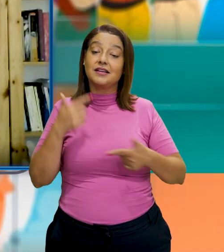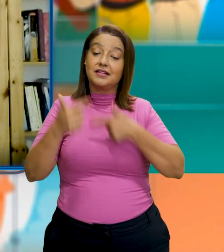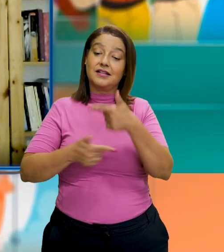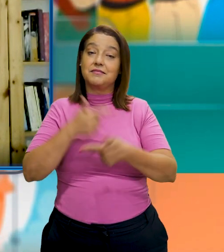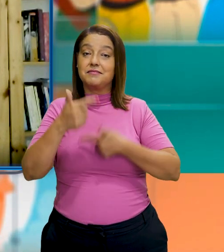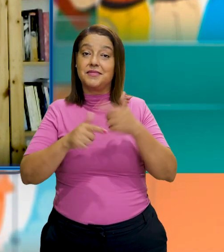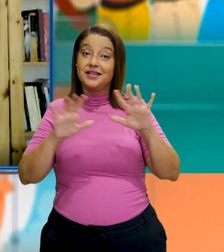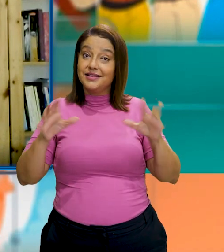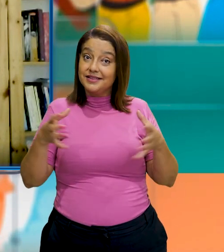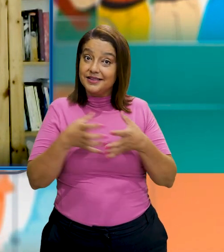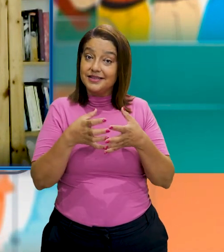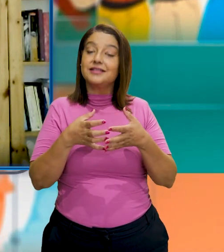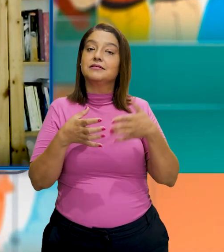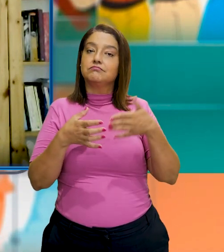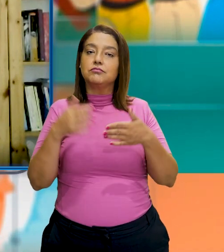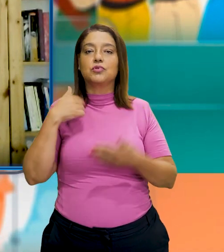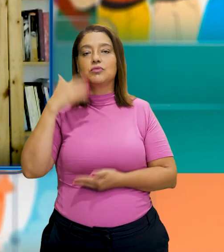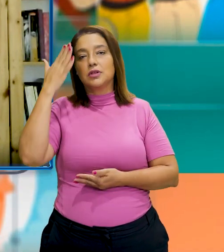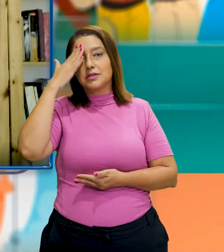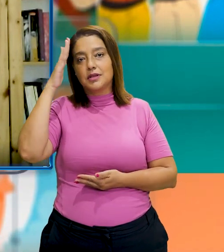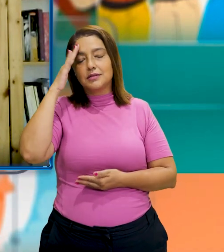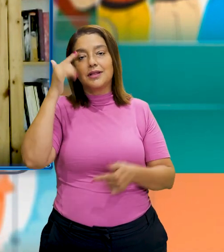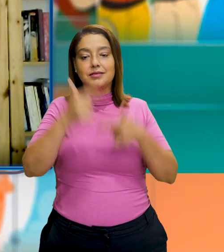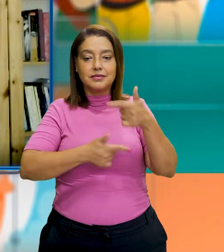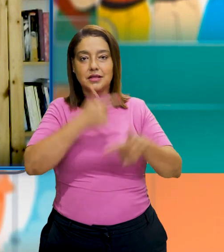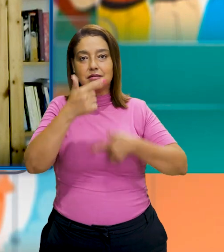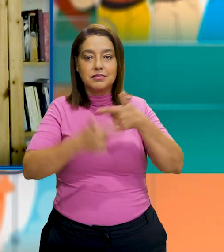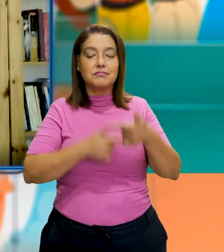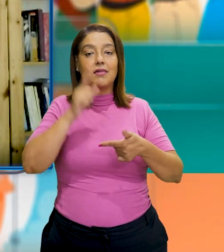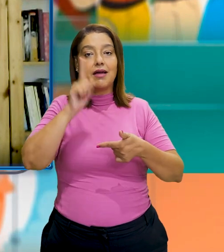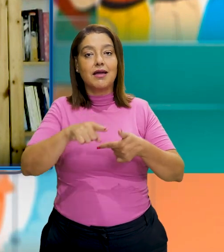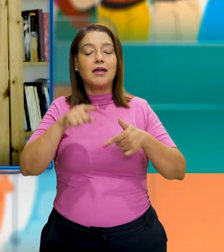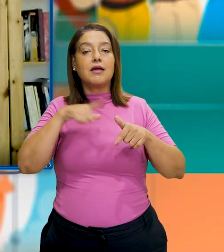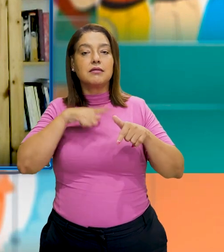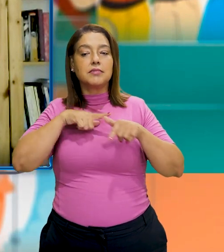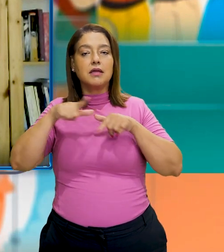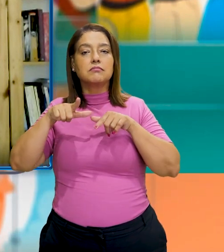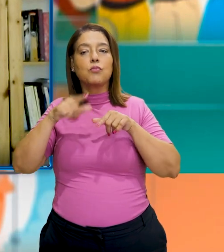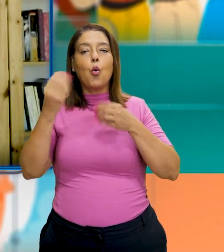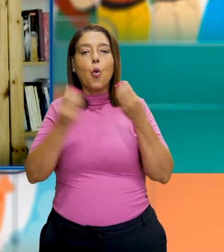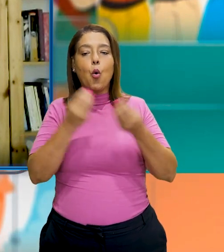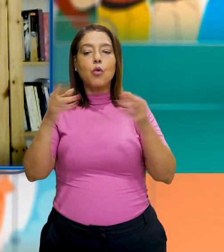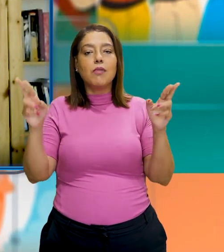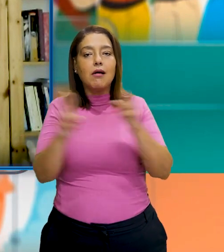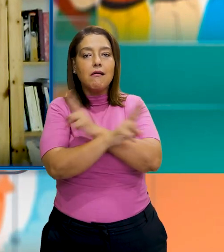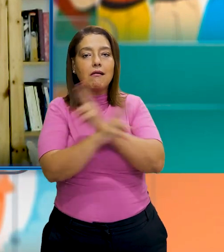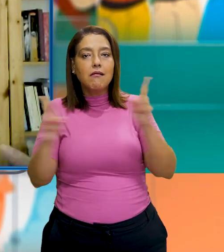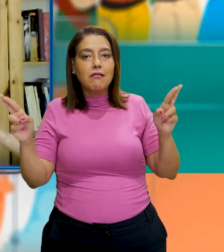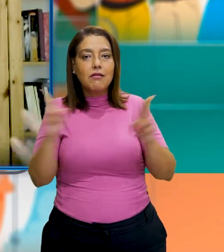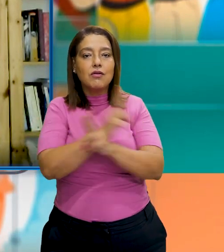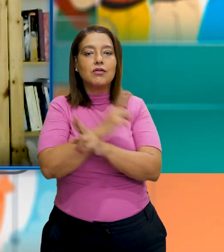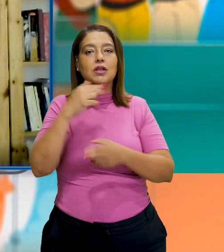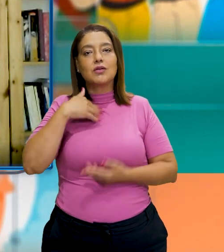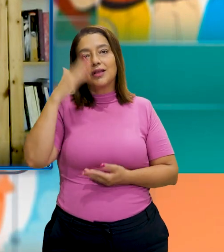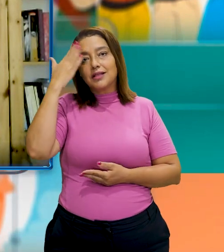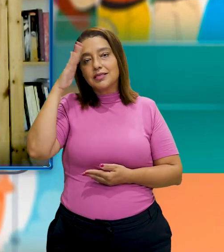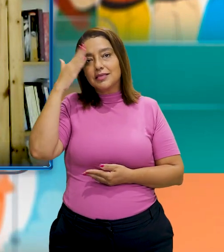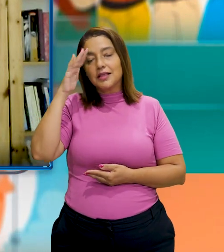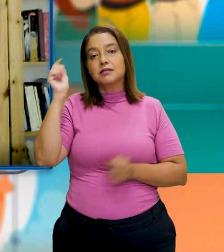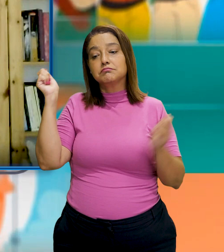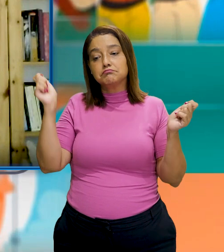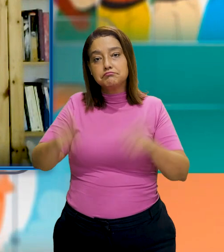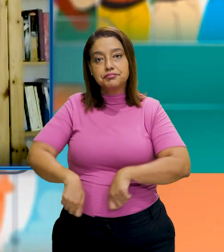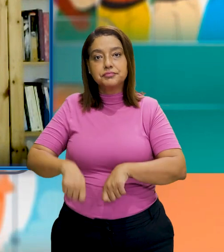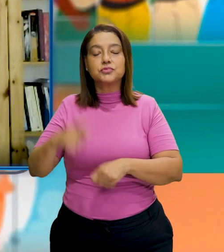em equipe. Eu estou entendendo o trabalho como o próprio movimento de relacionar aquilo que eu entrego como potencialidade,